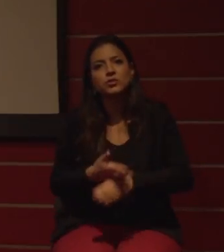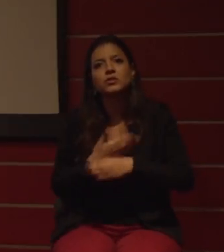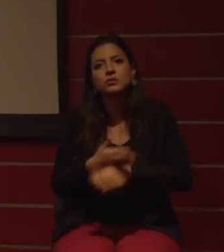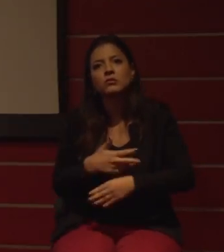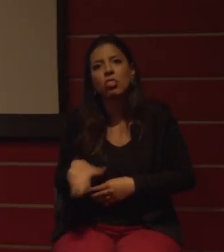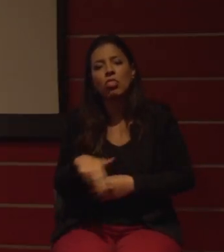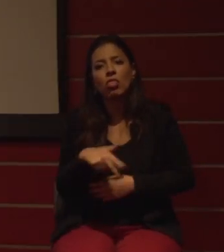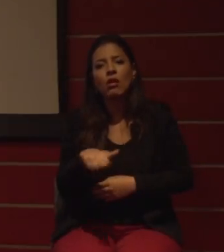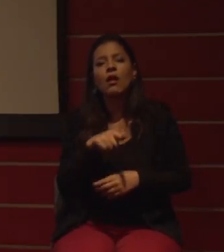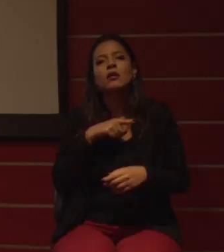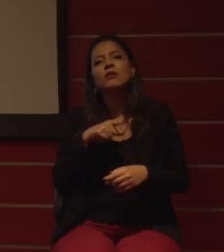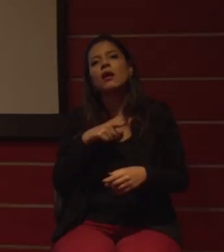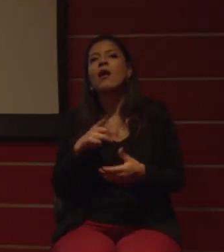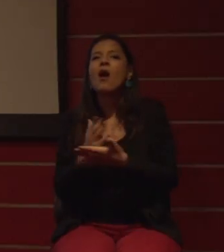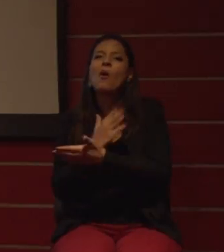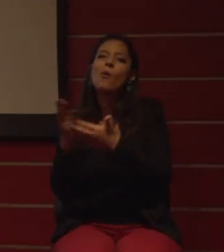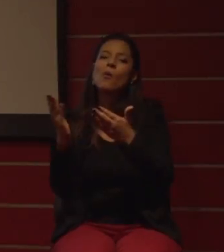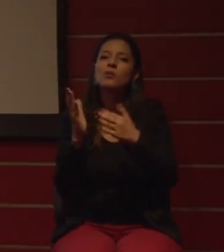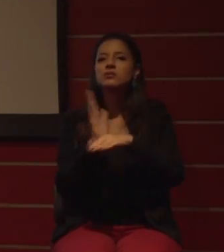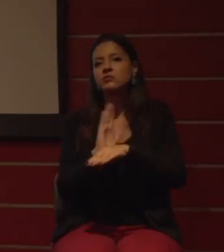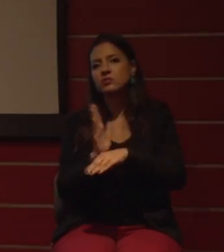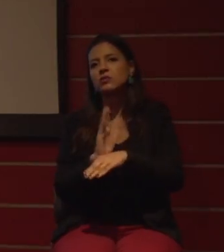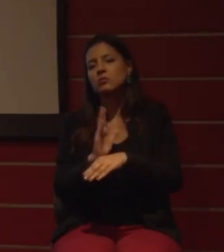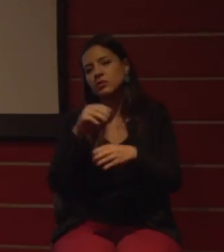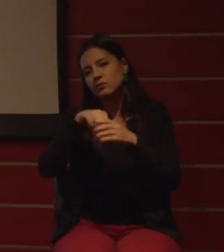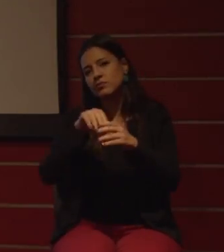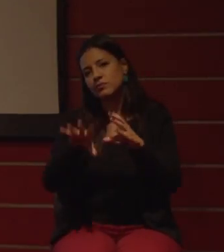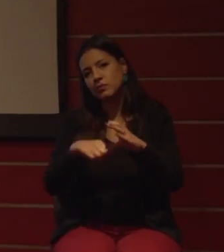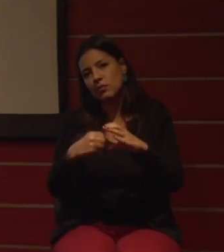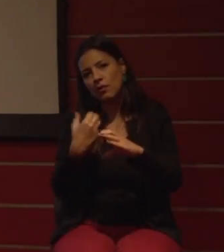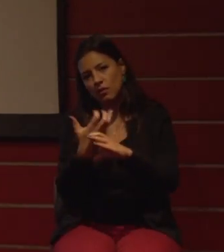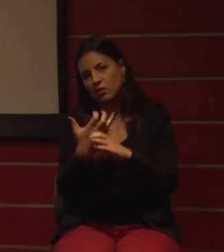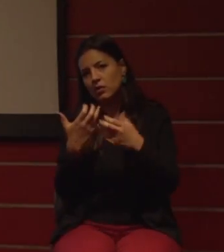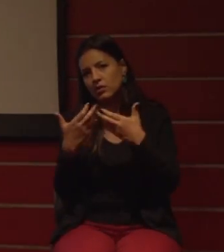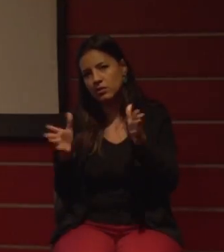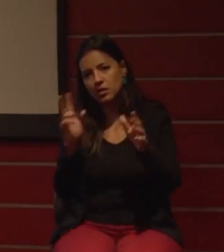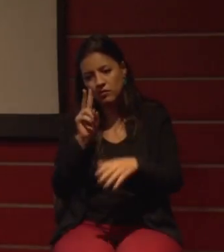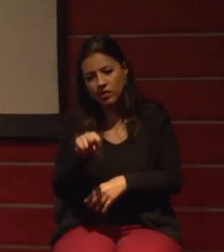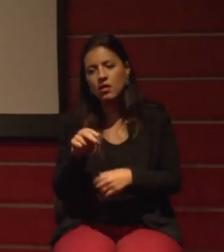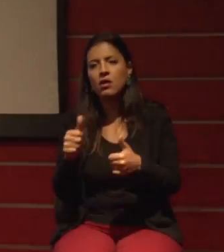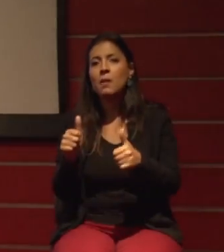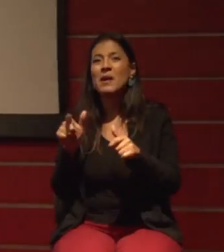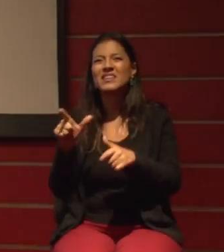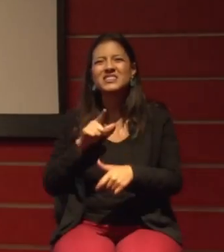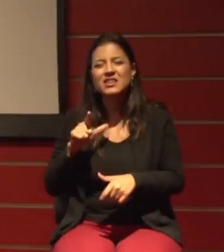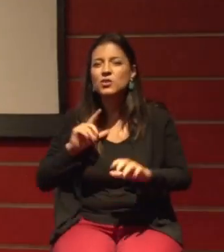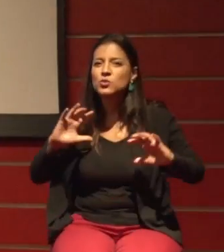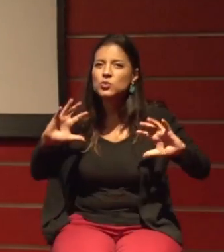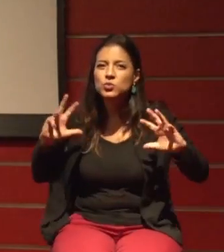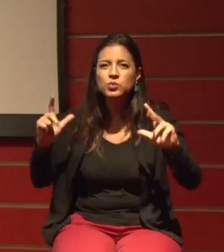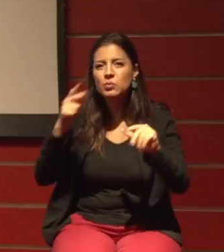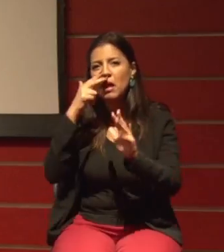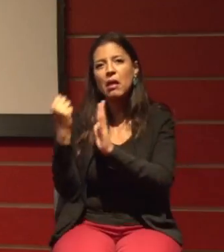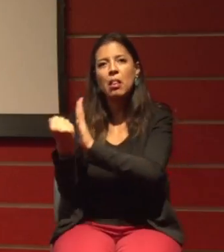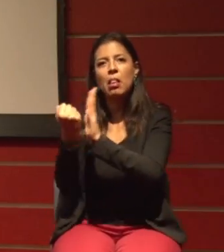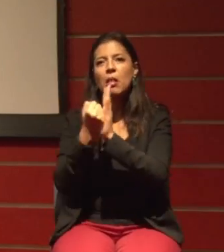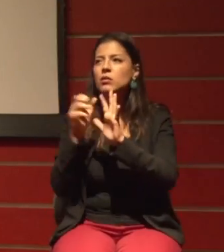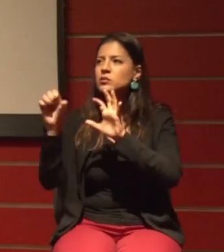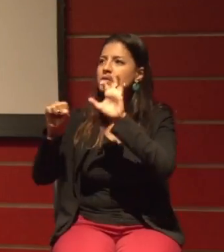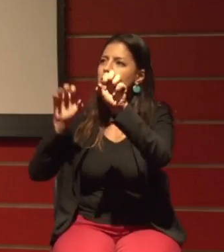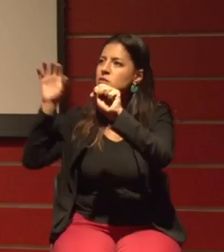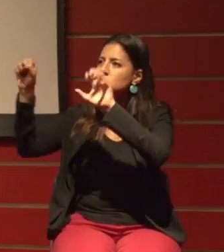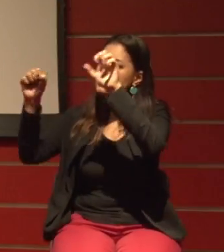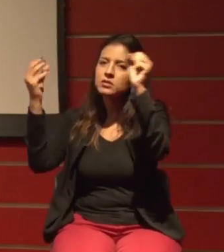alguns filmes n tão disponíveis no YouTube né mas esse é umae acho que ele vai pegando todos os estereótipos que estão ali e vão e